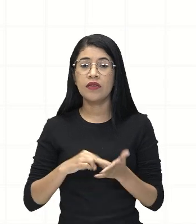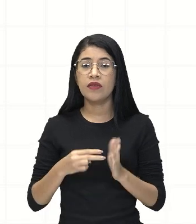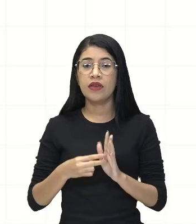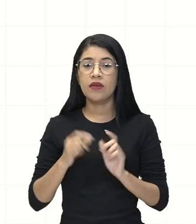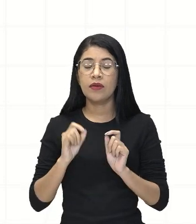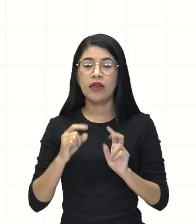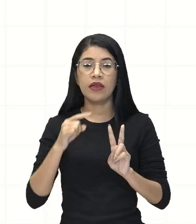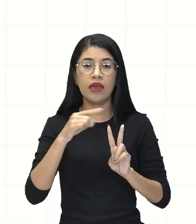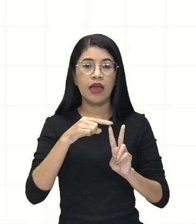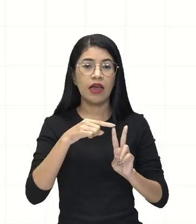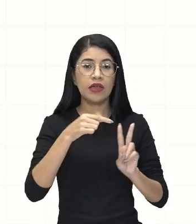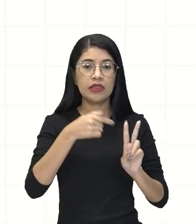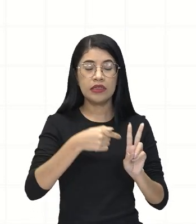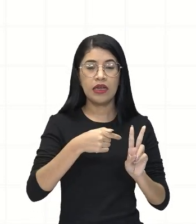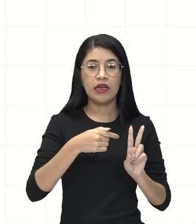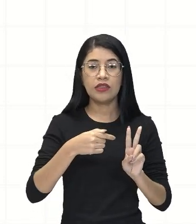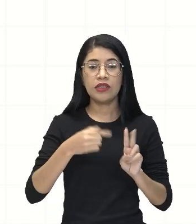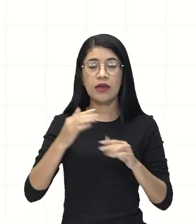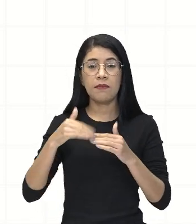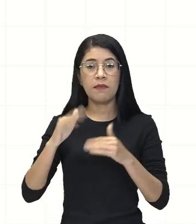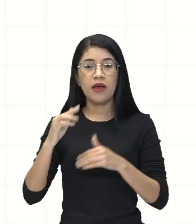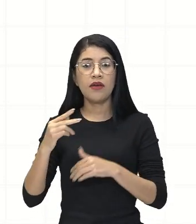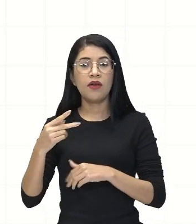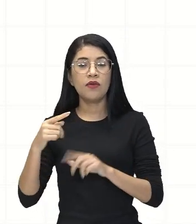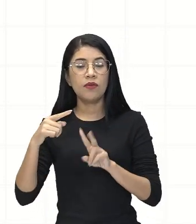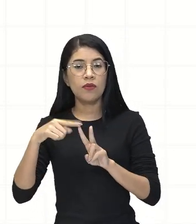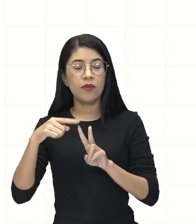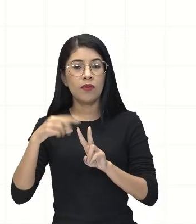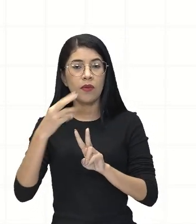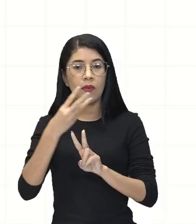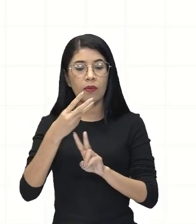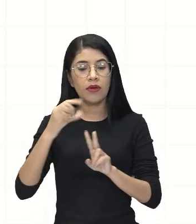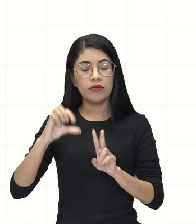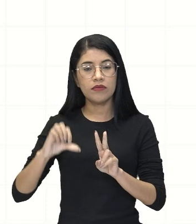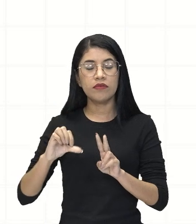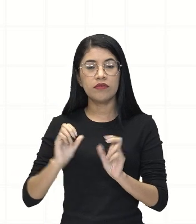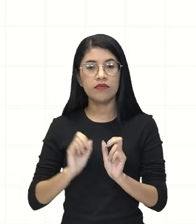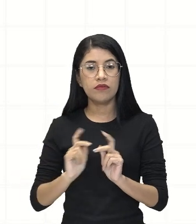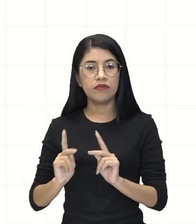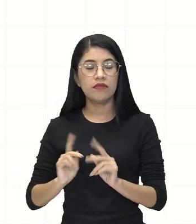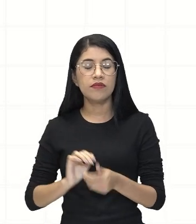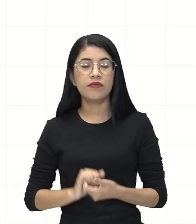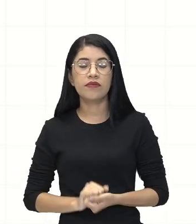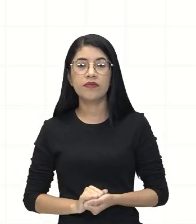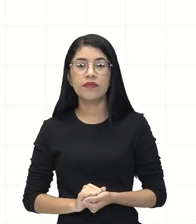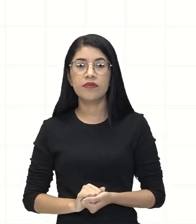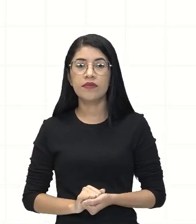é maior do que raiz cúbica de 9. Beleza? Tranquilo?